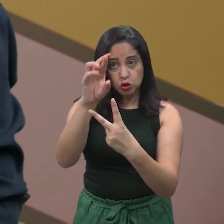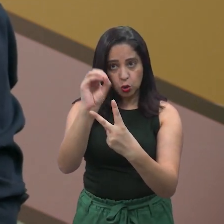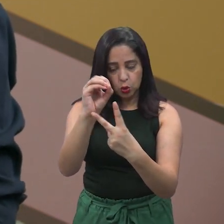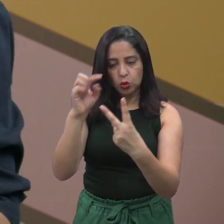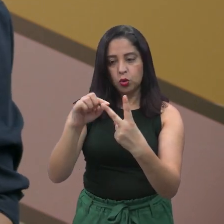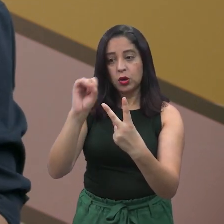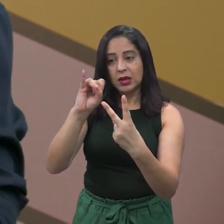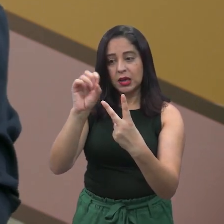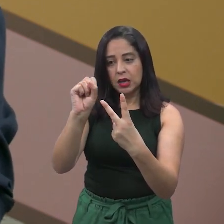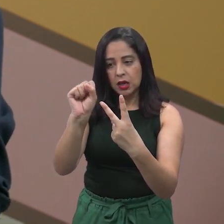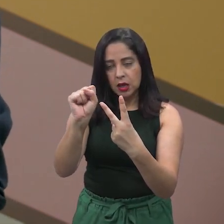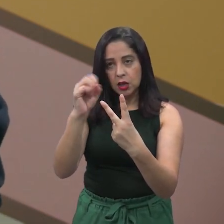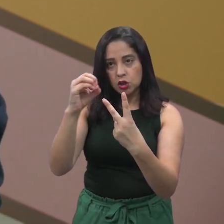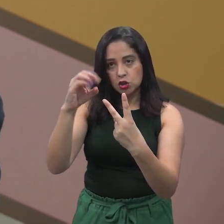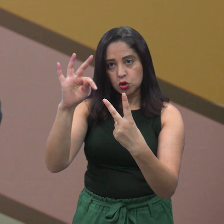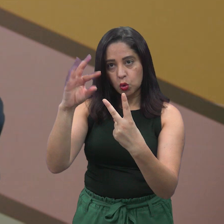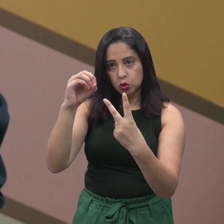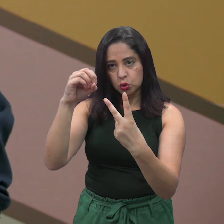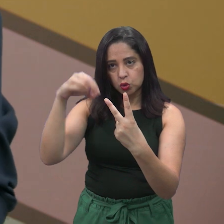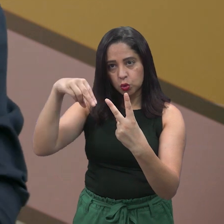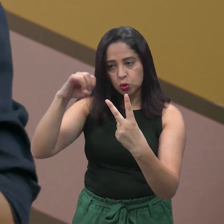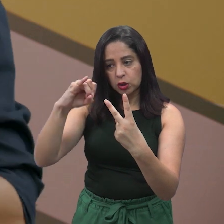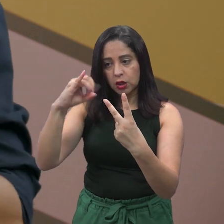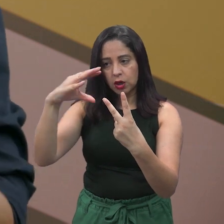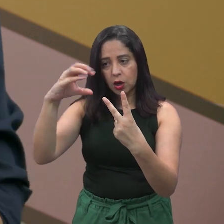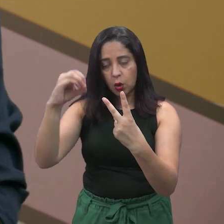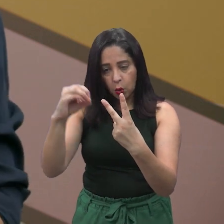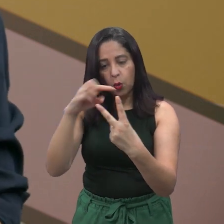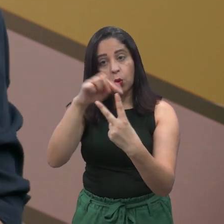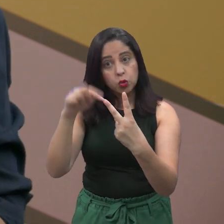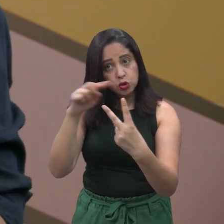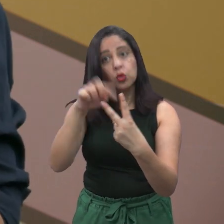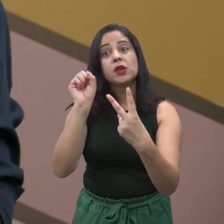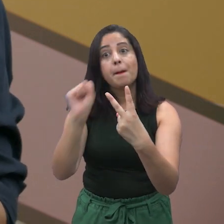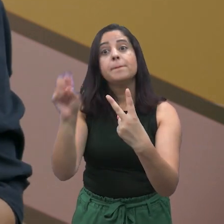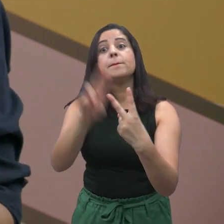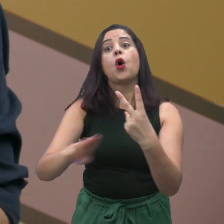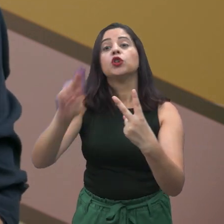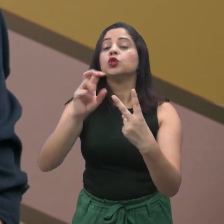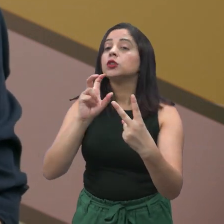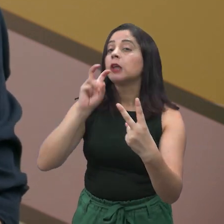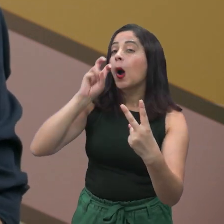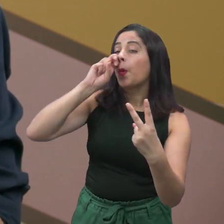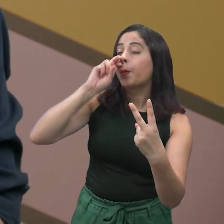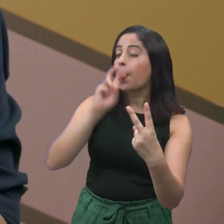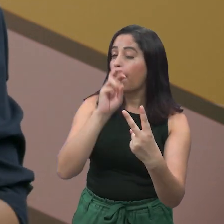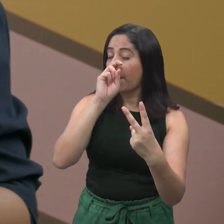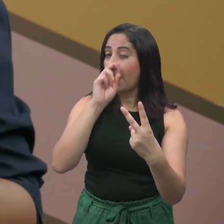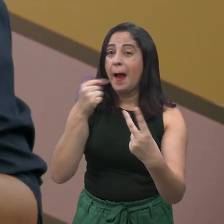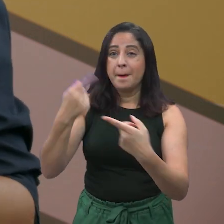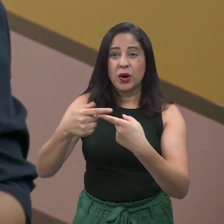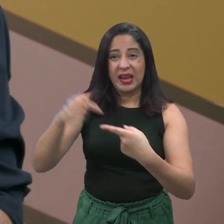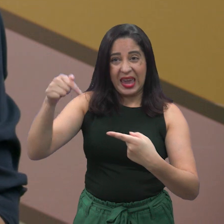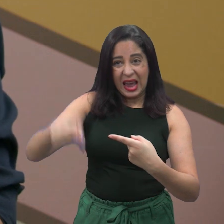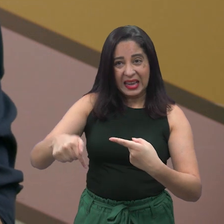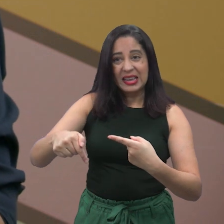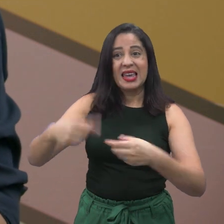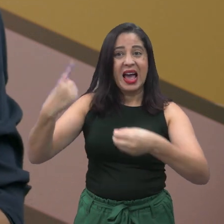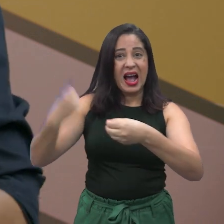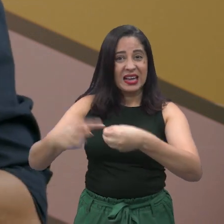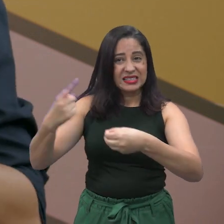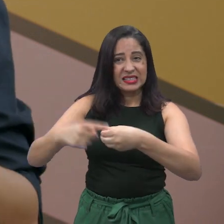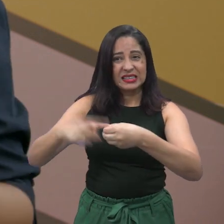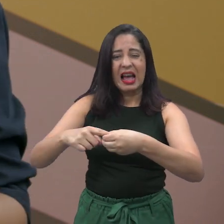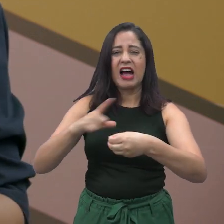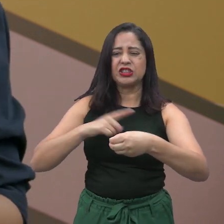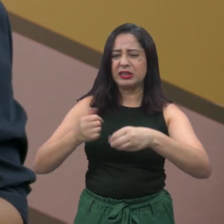entre elas. E é o suficiente para limpeza. Na verdade, é uma solução de limpeza, principalmente que nós moramos numa cidade, numa região muito industrializada,